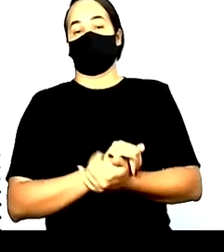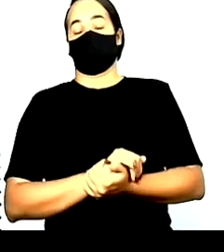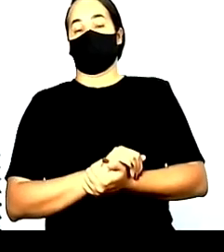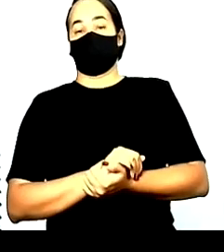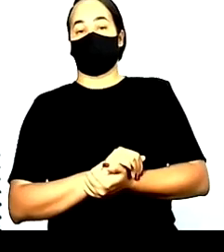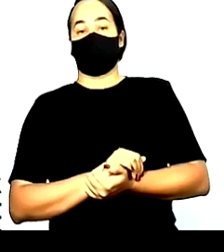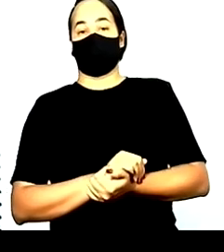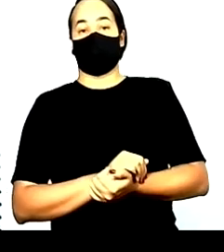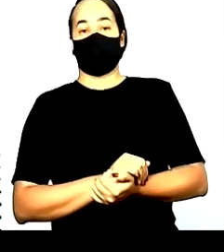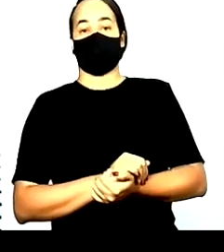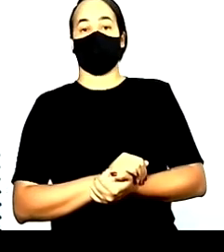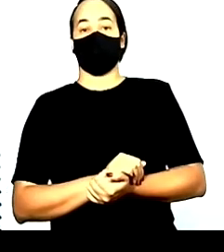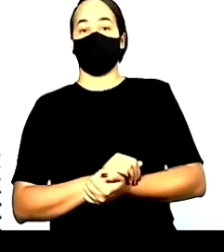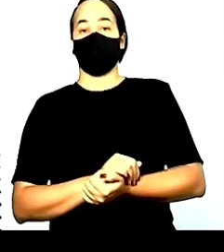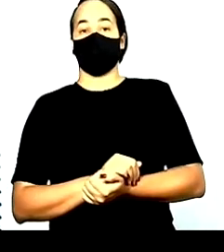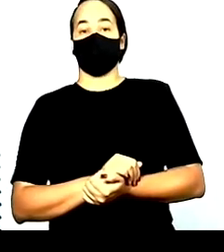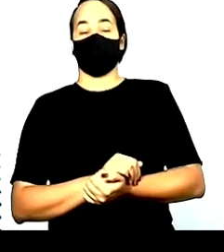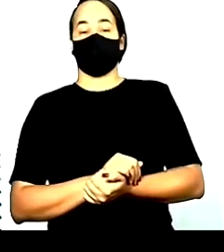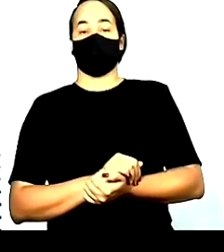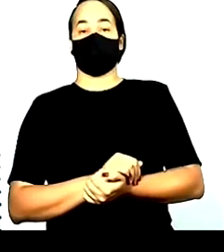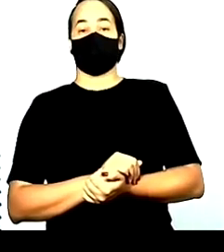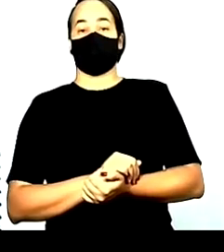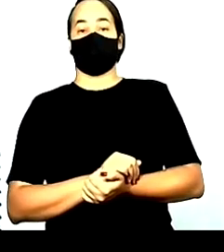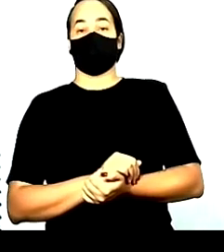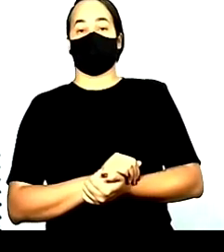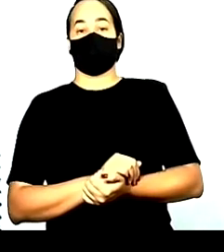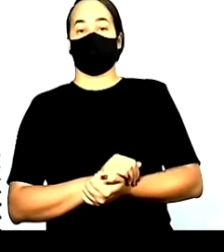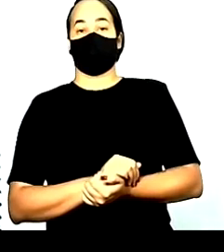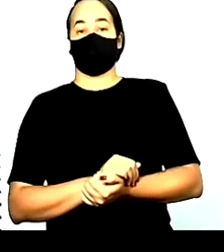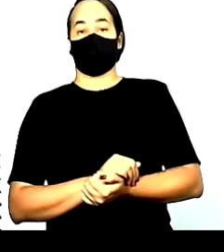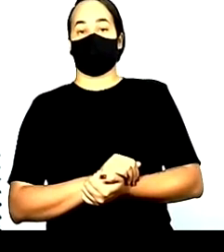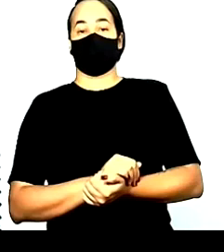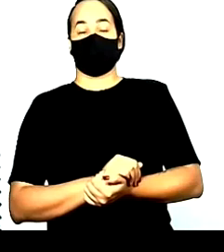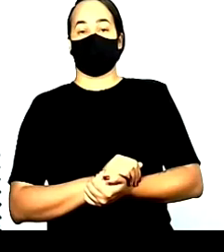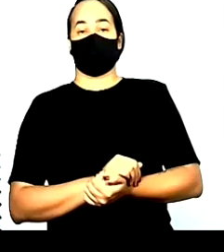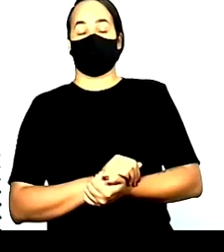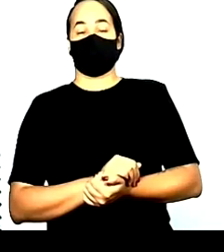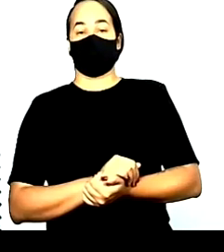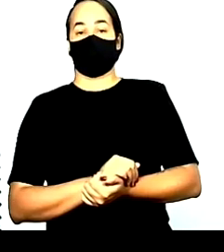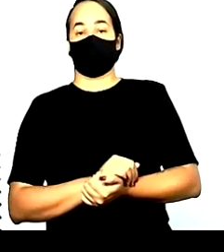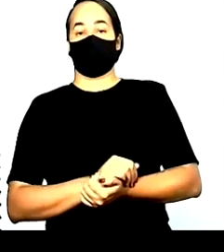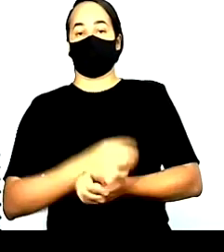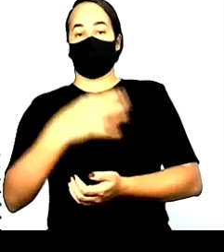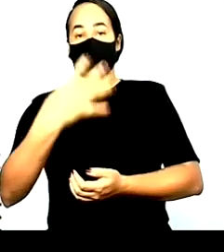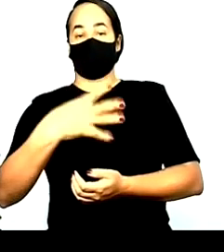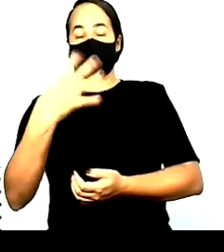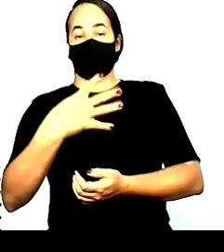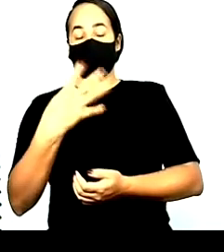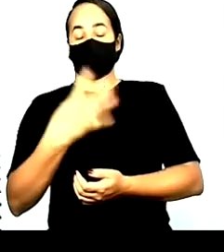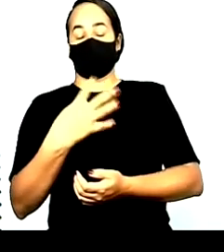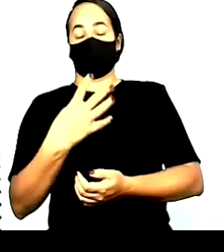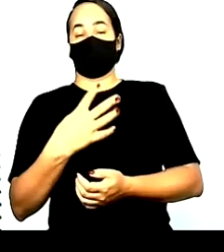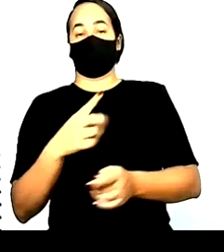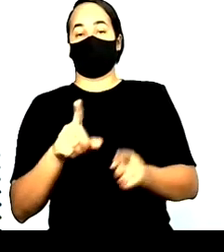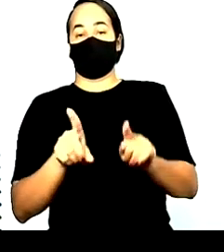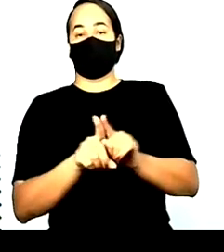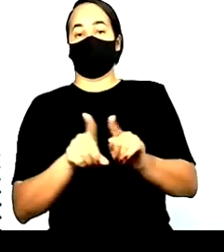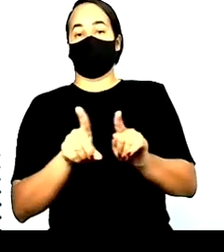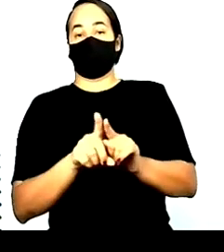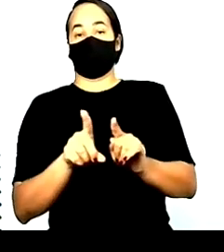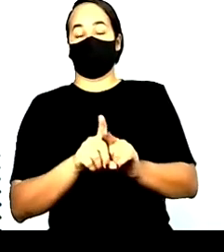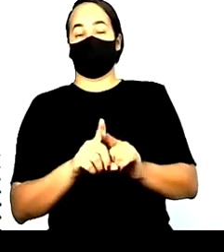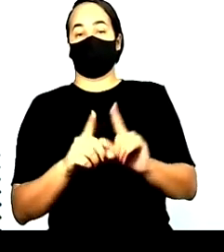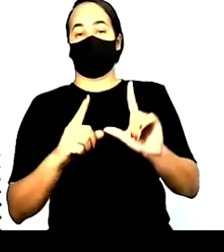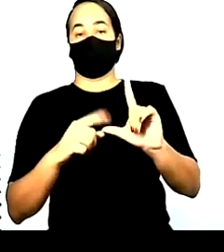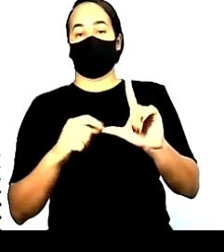do nitrogênio, do carbono, fósforo e água. Quarta questão também é de alternativa, e a alternativa